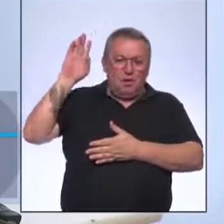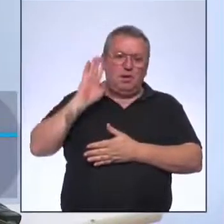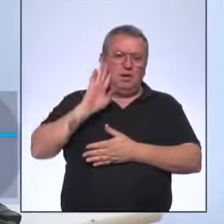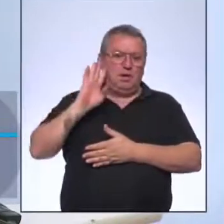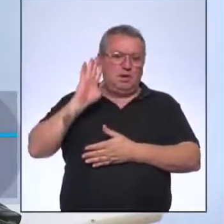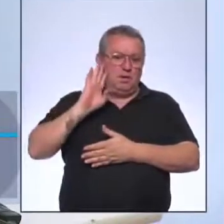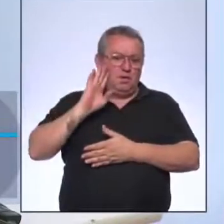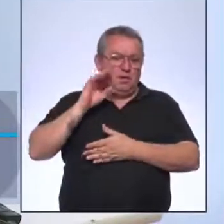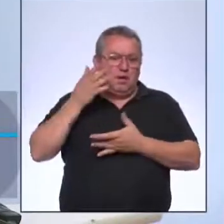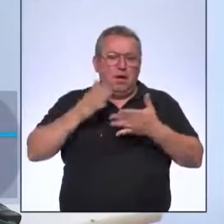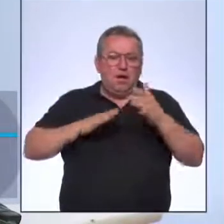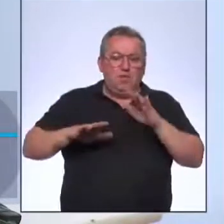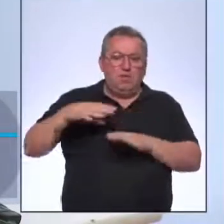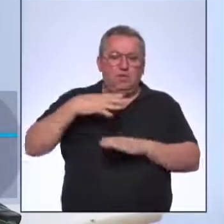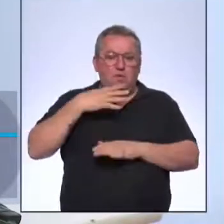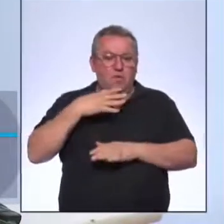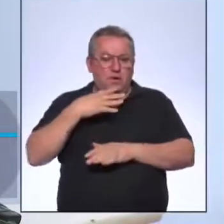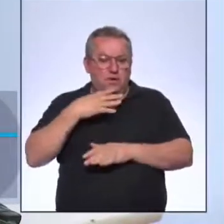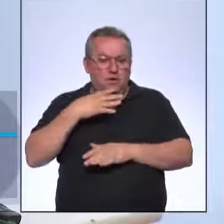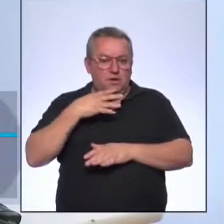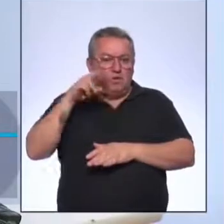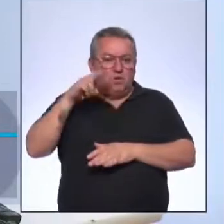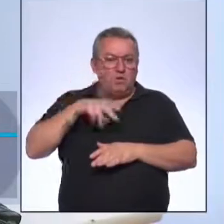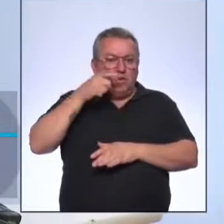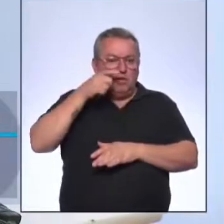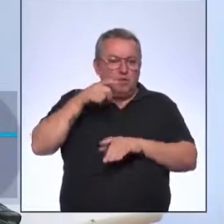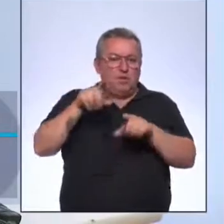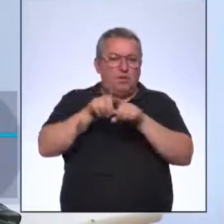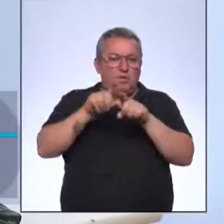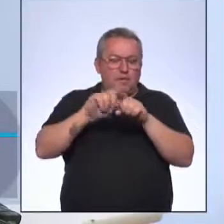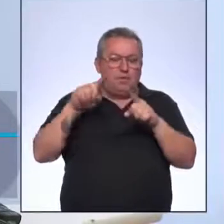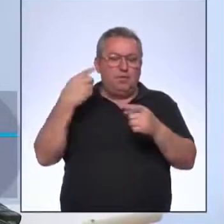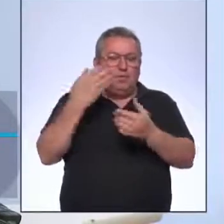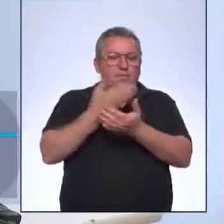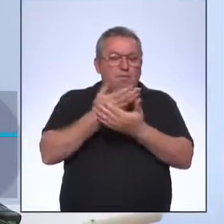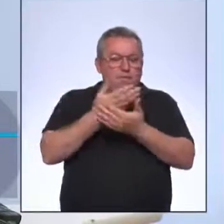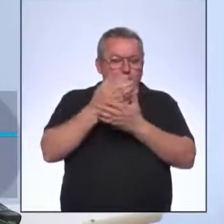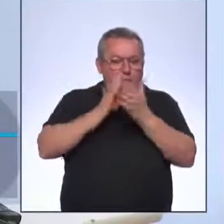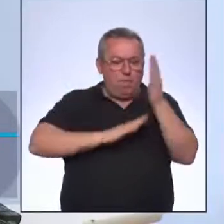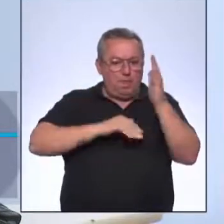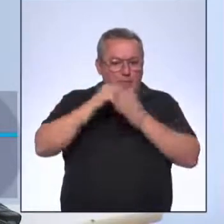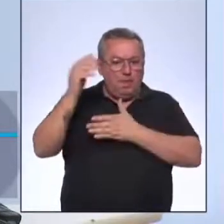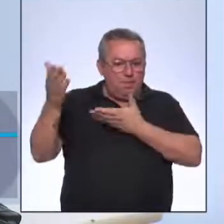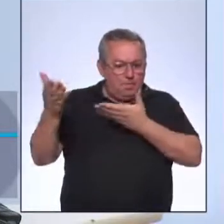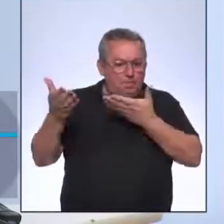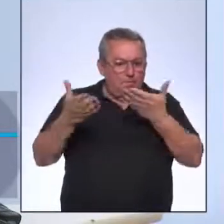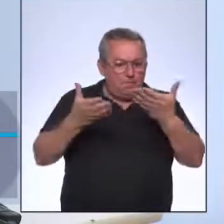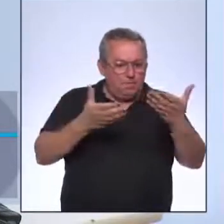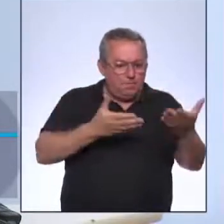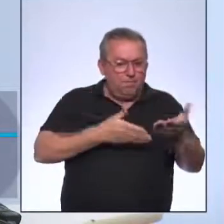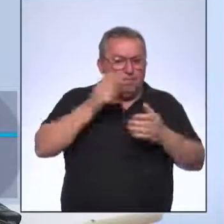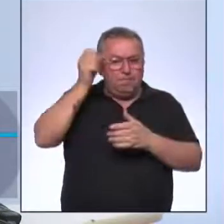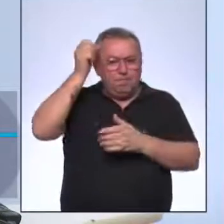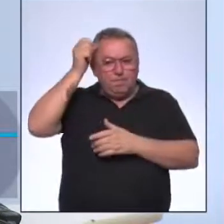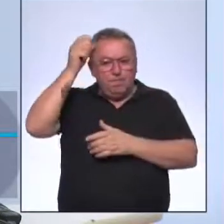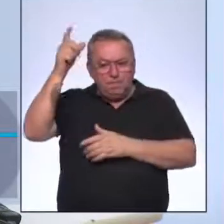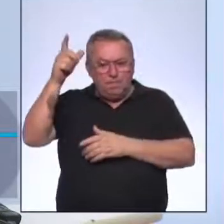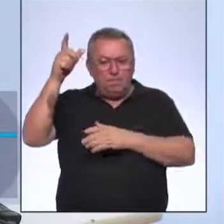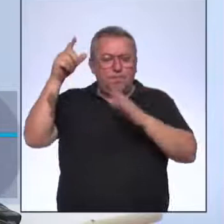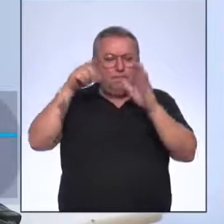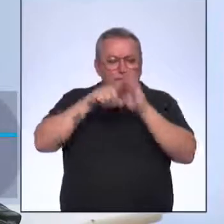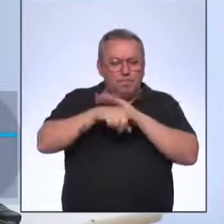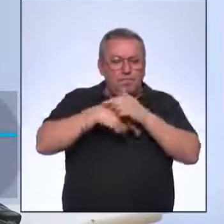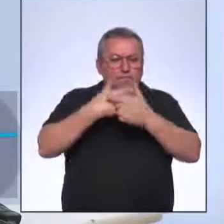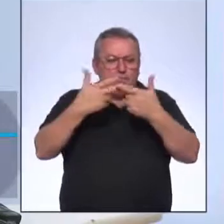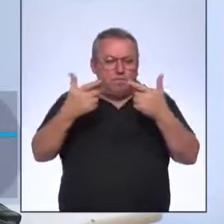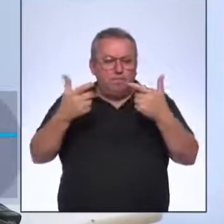As pessoas às vezes não conhecem, não ouviram falar, e nessas nossas aulas de arte a gente traz um pouquinho dessa cultura, dessa questão da